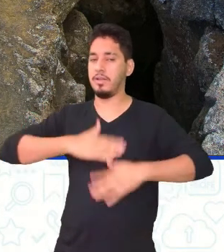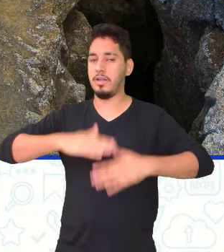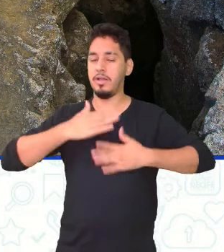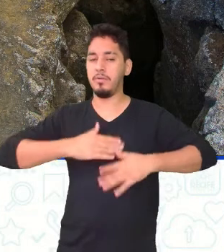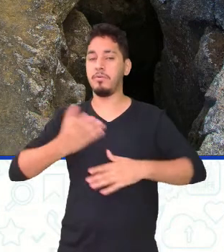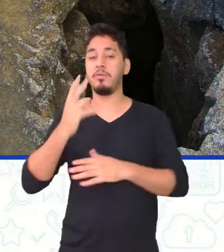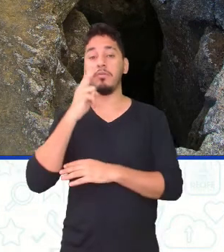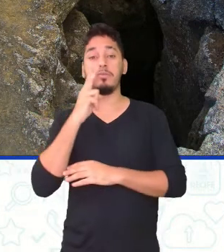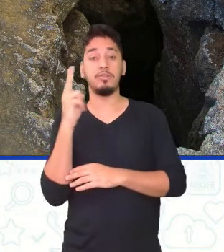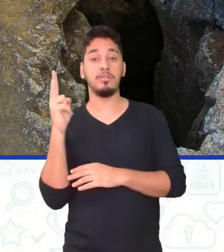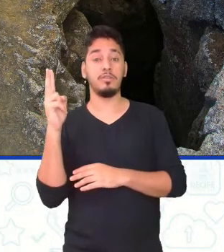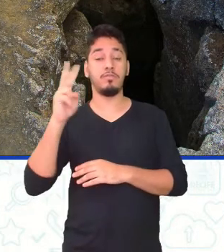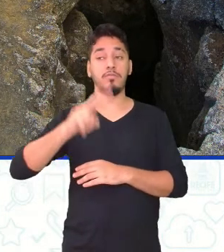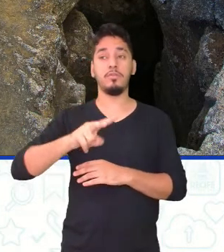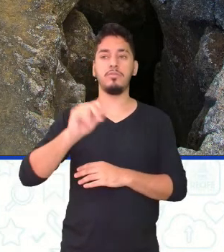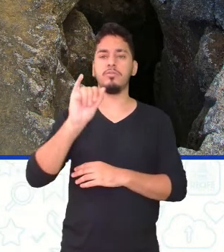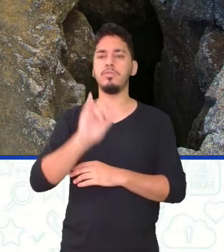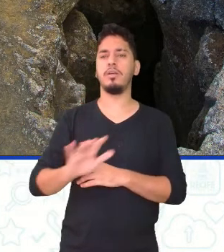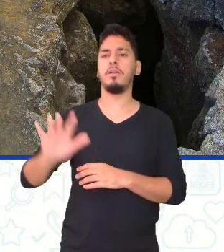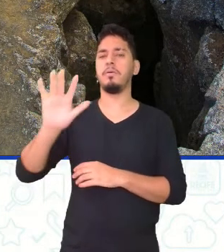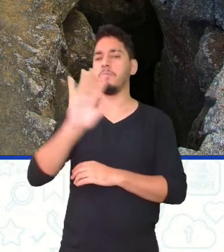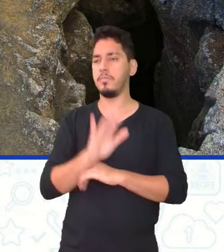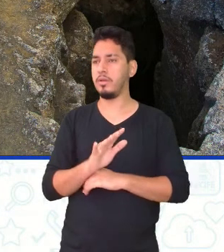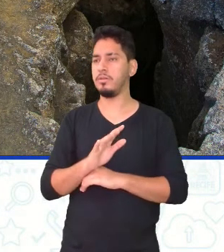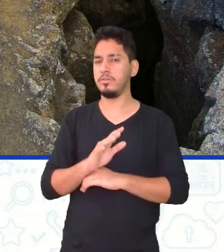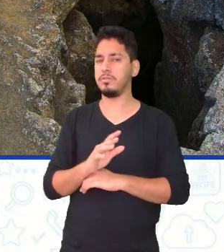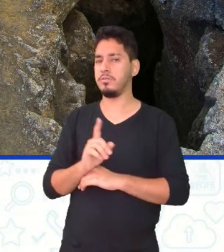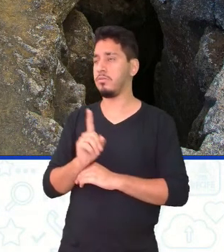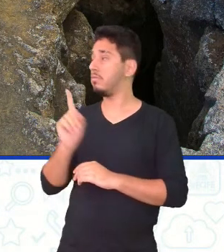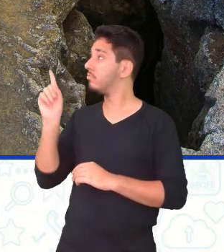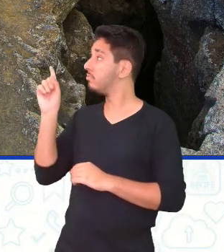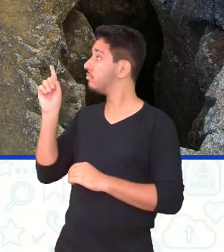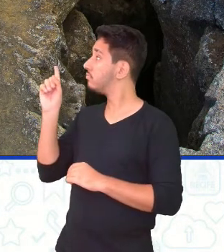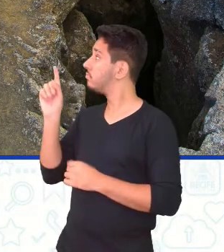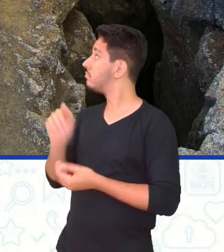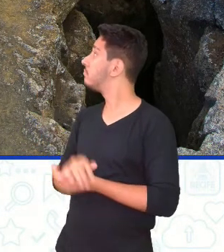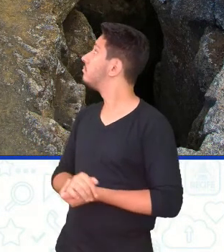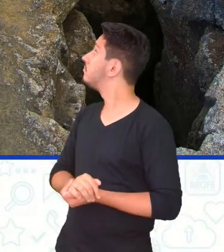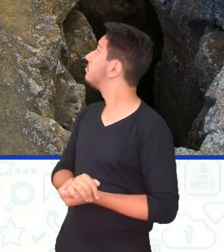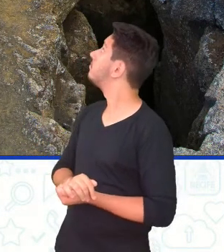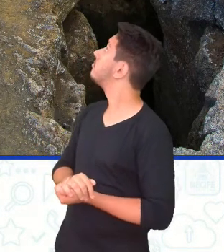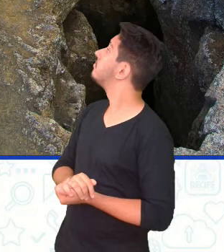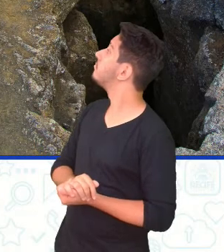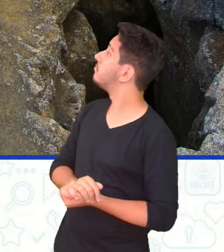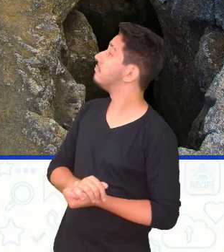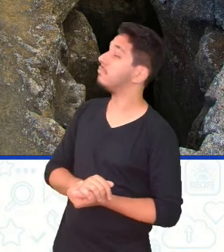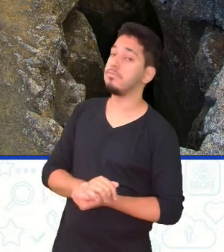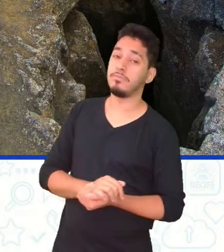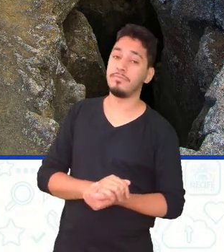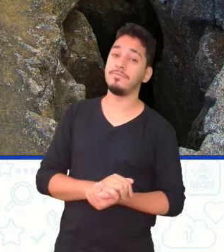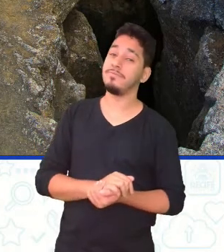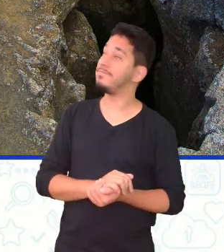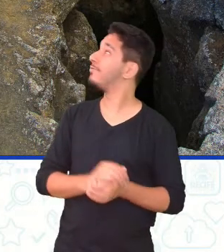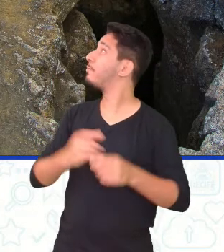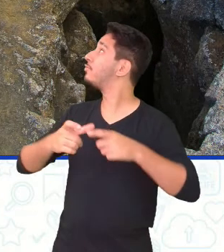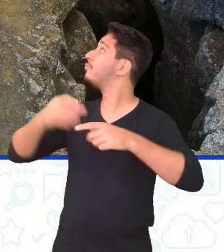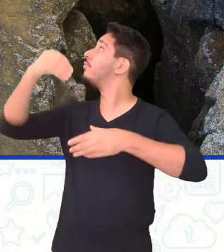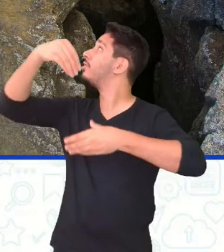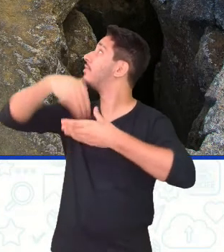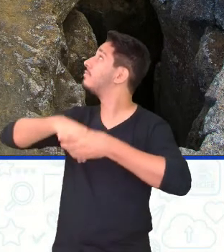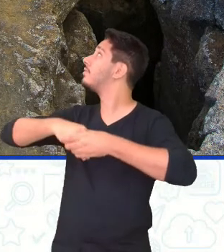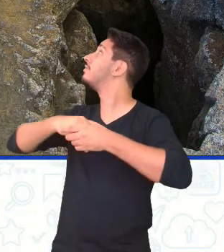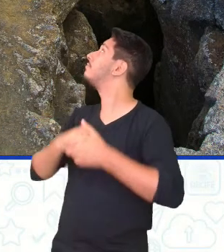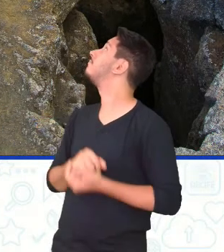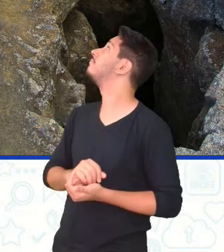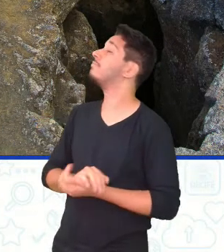deem uma olhadinha nessa figura que tá bem aí atrás de Everton. Olha só, Everton tá bem no buraco aí, ó, que foi